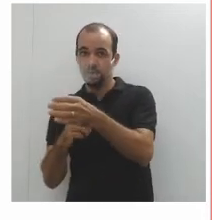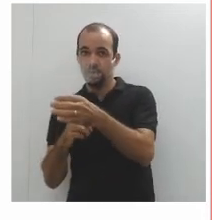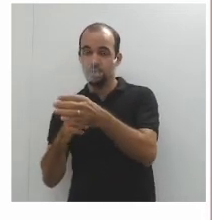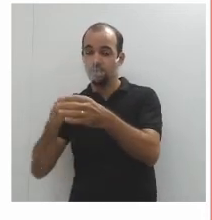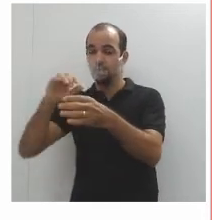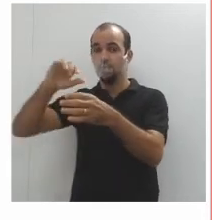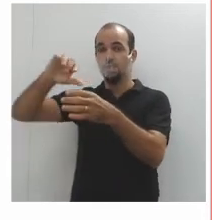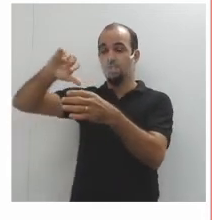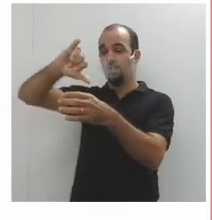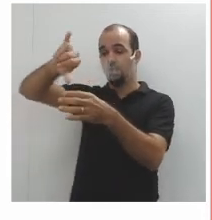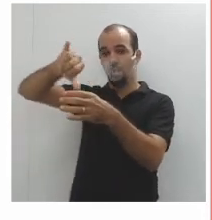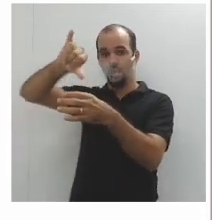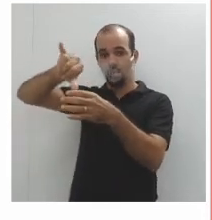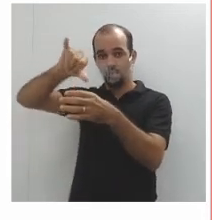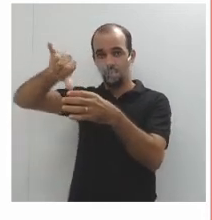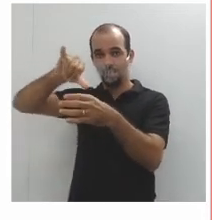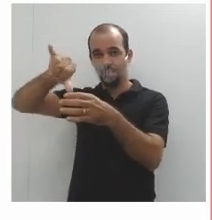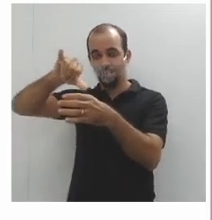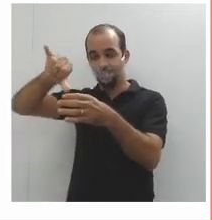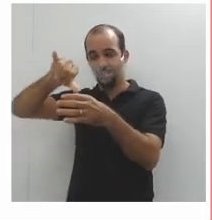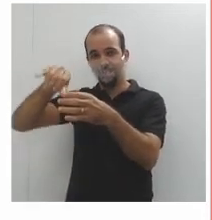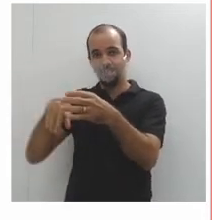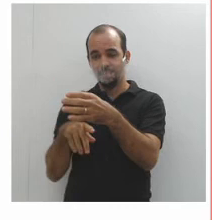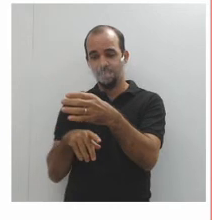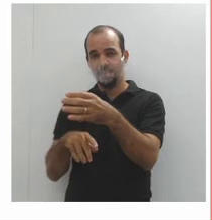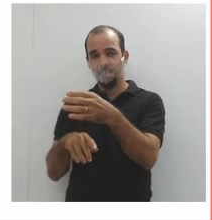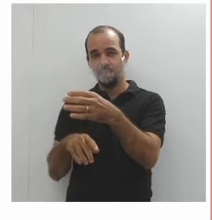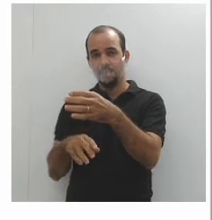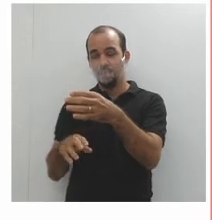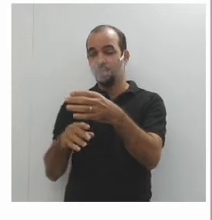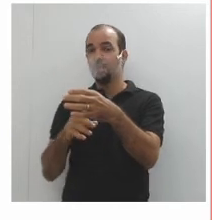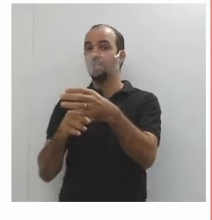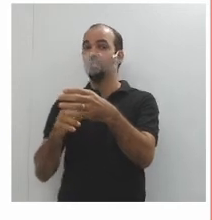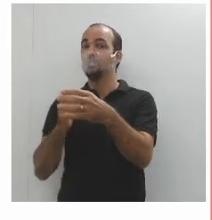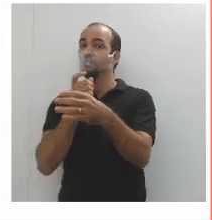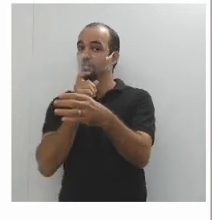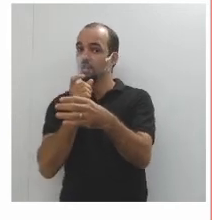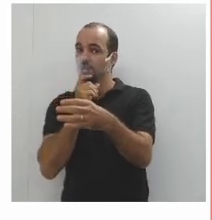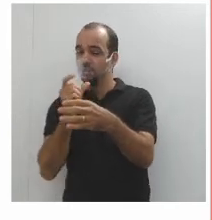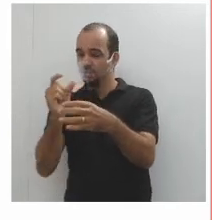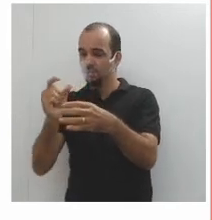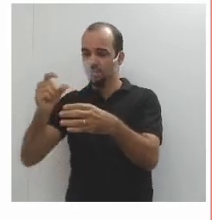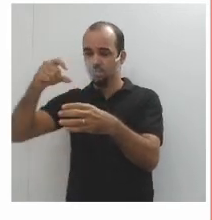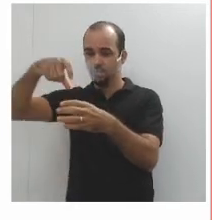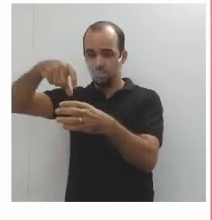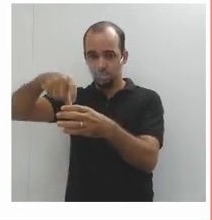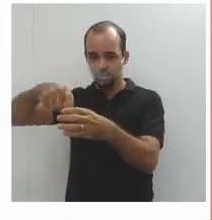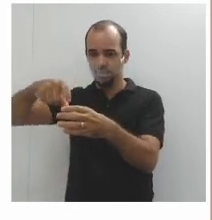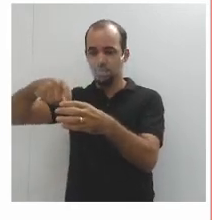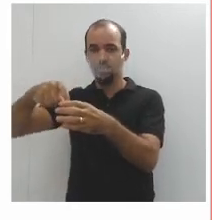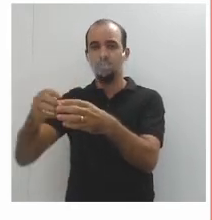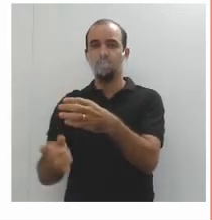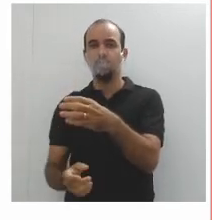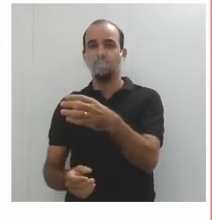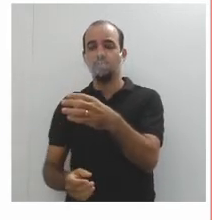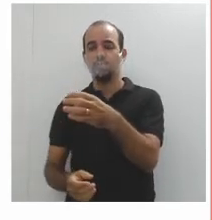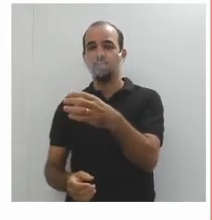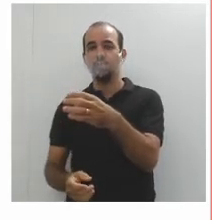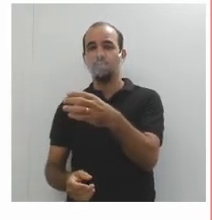água salgada e granito. Olha só. Eu tenho óleo, uma